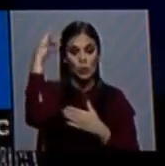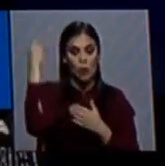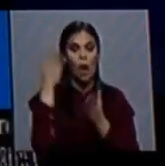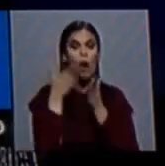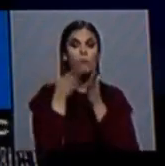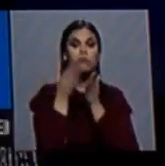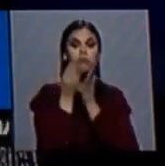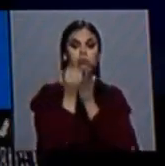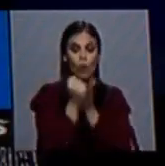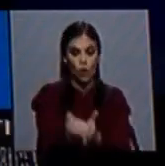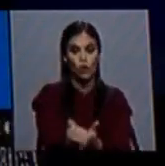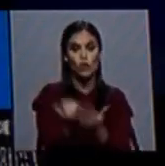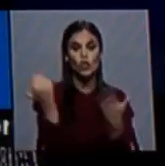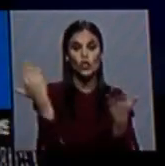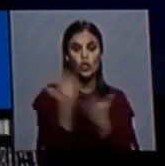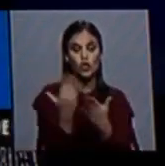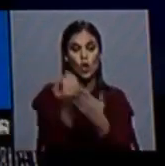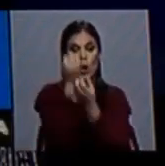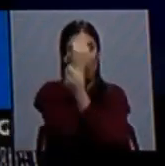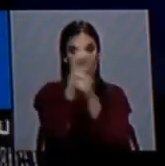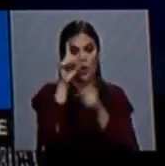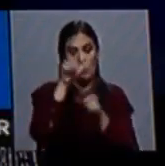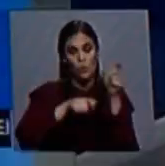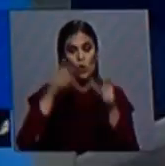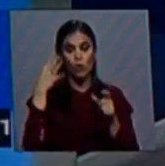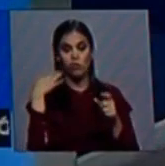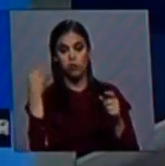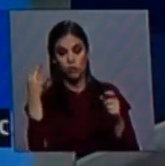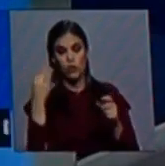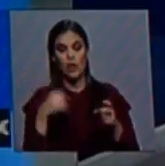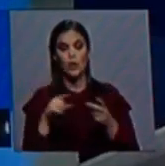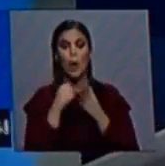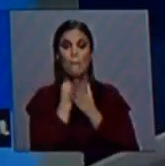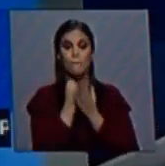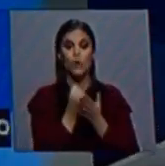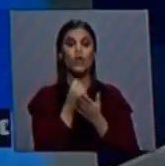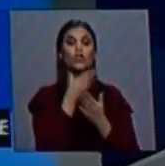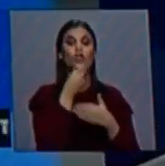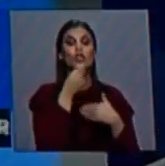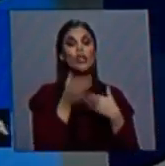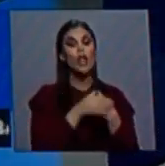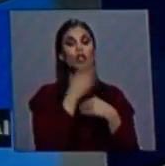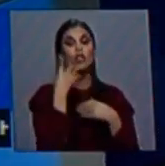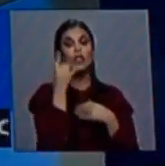estudo com o professor e com voluntários, o apoio a idosos, sozinhos e sem retaguarda